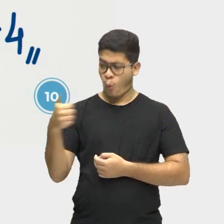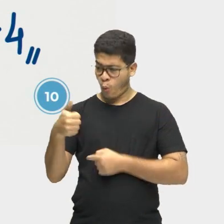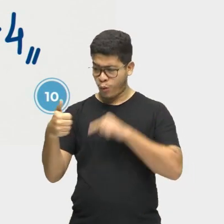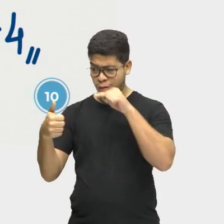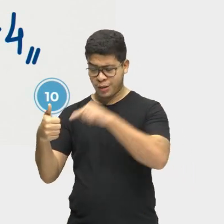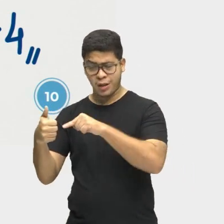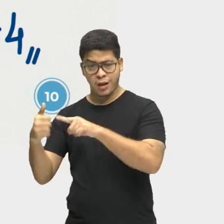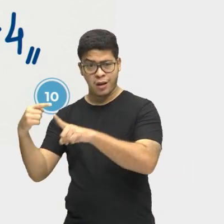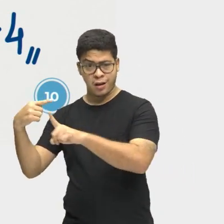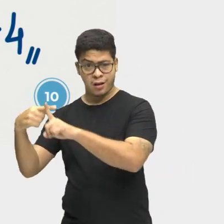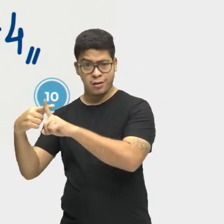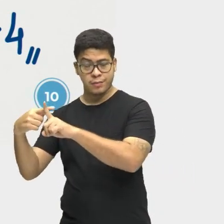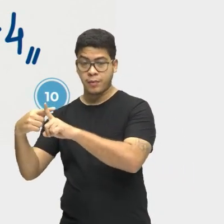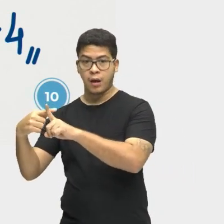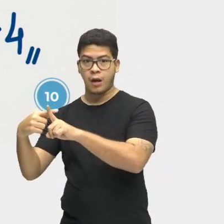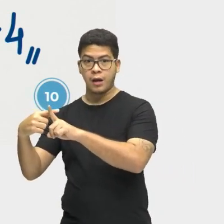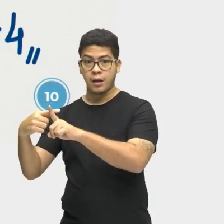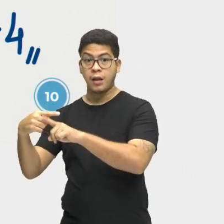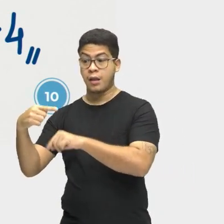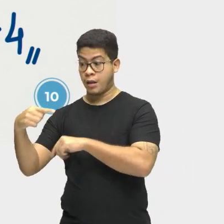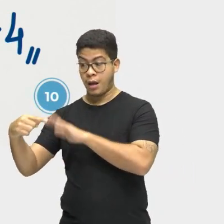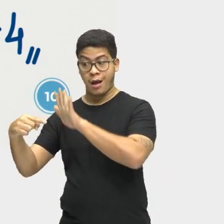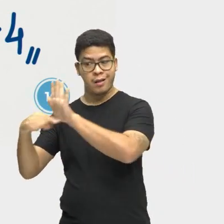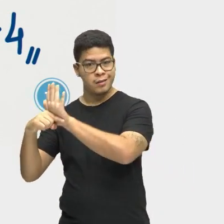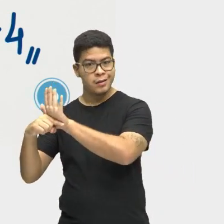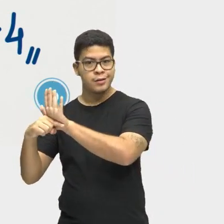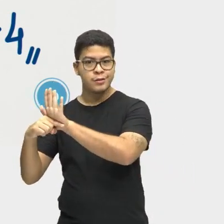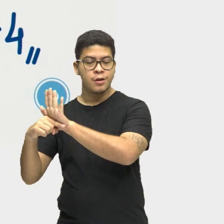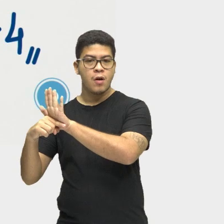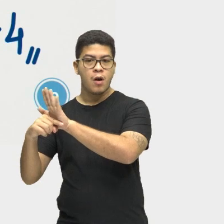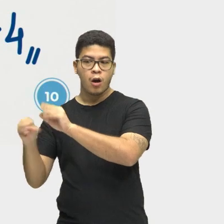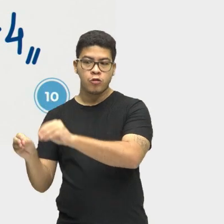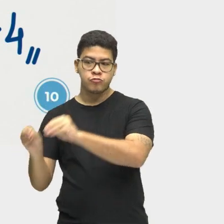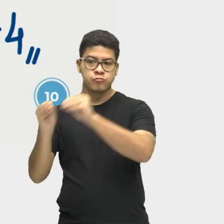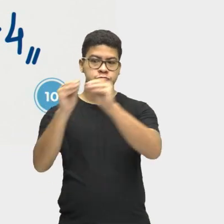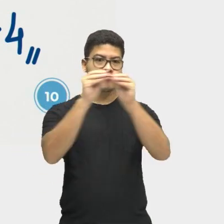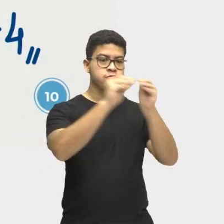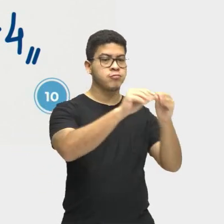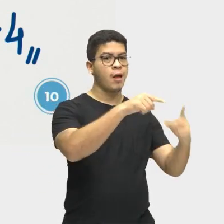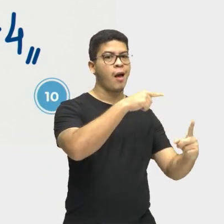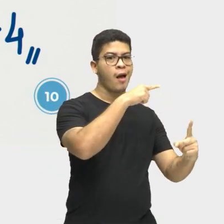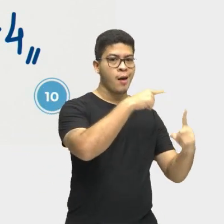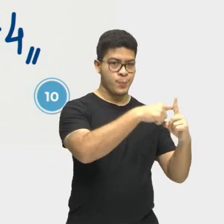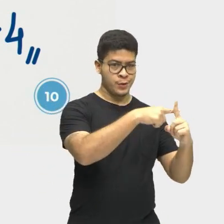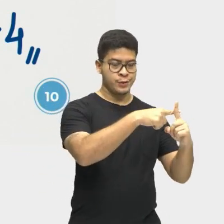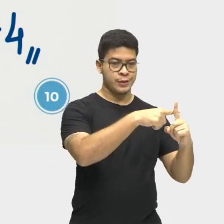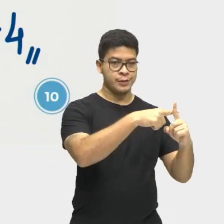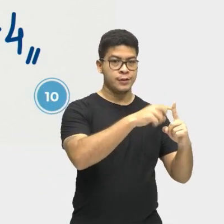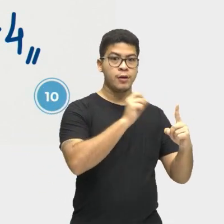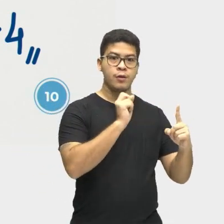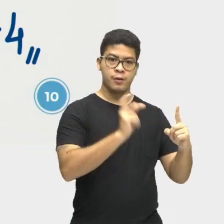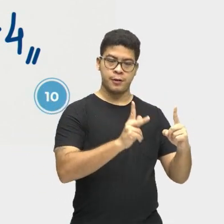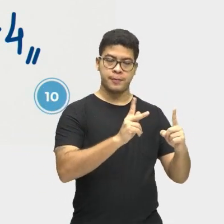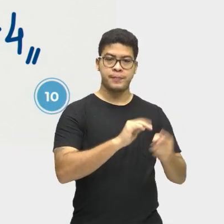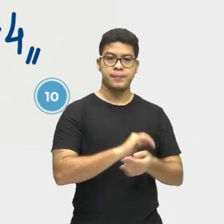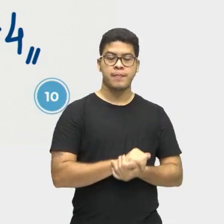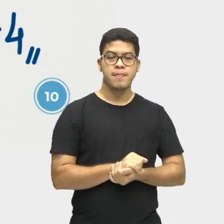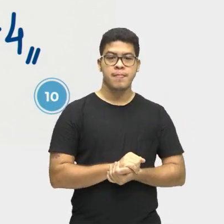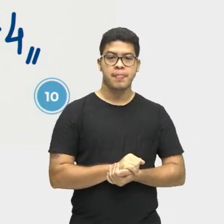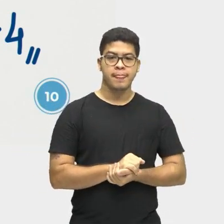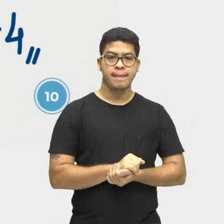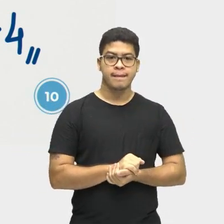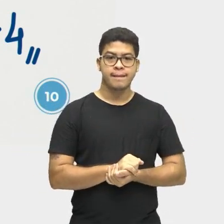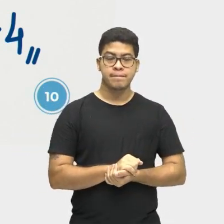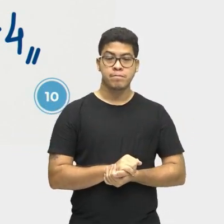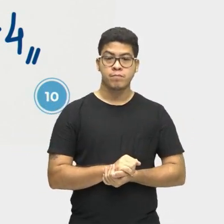é negativo, aqui no primeiro membro, ele vai para o segundo membro positivo. Tudo bem?